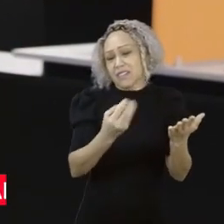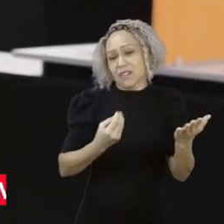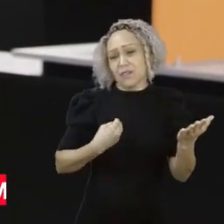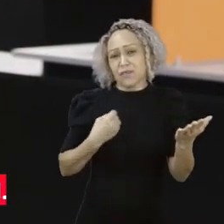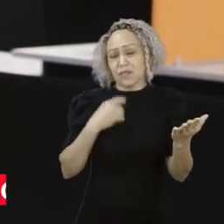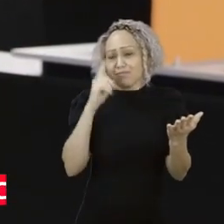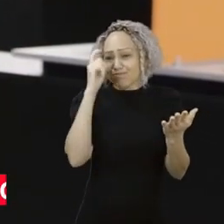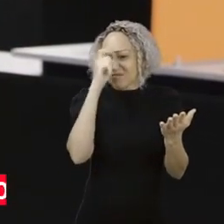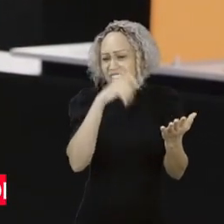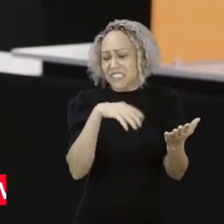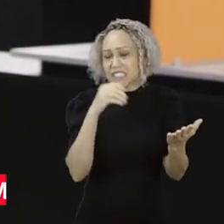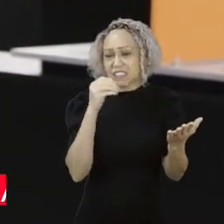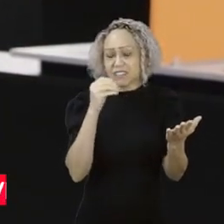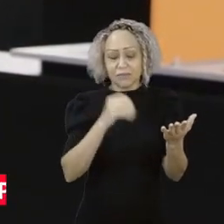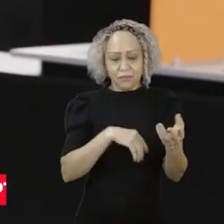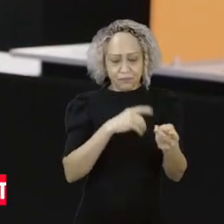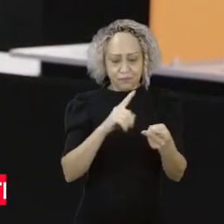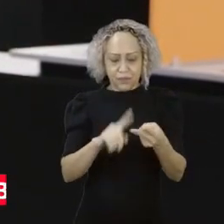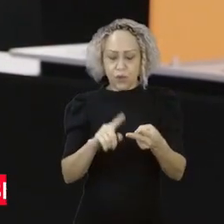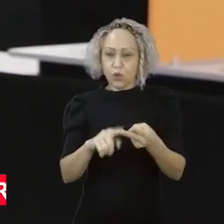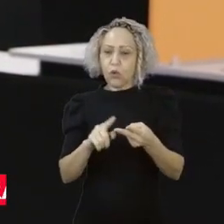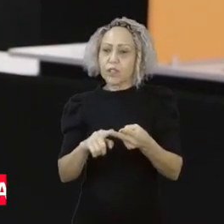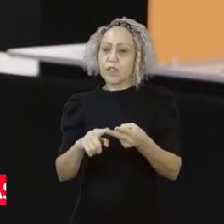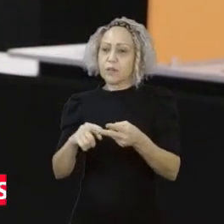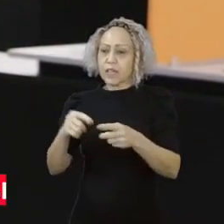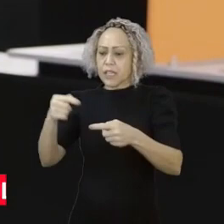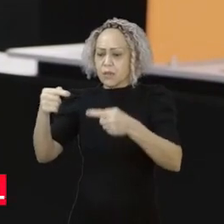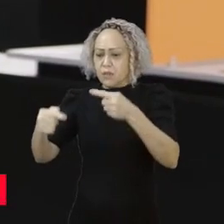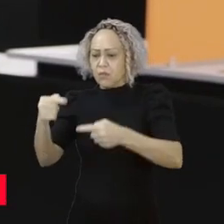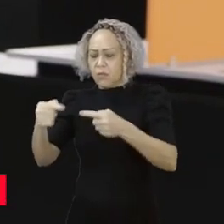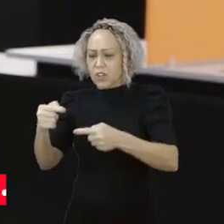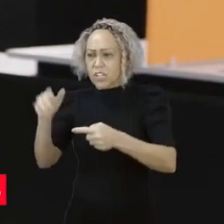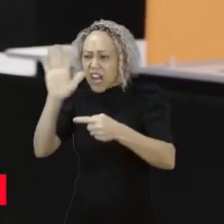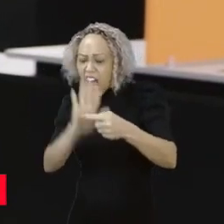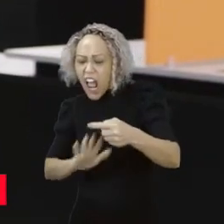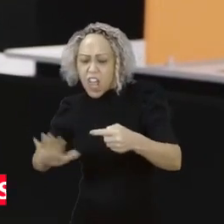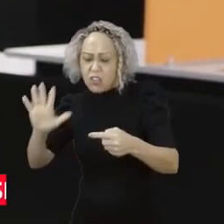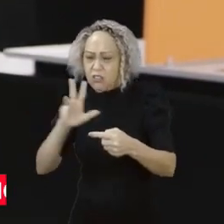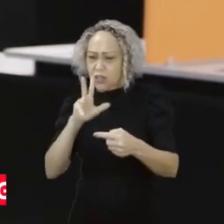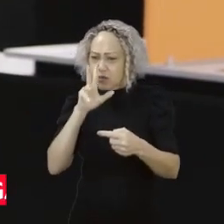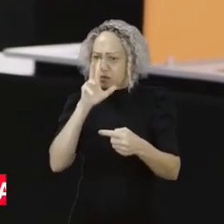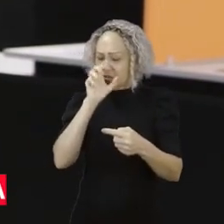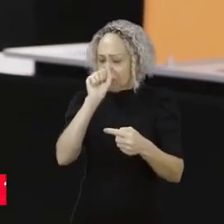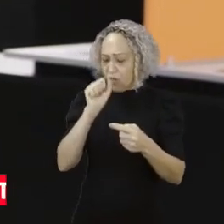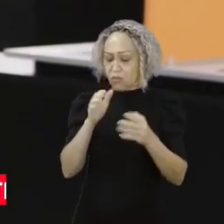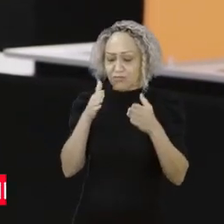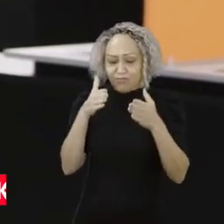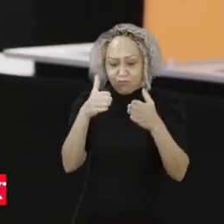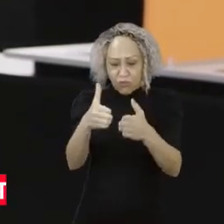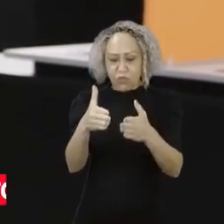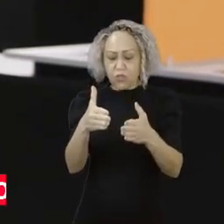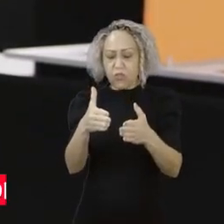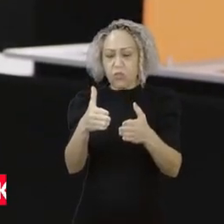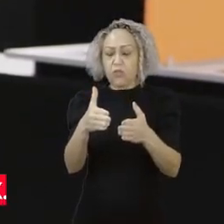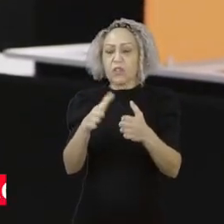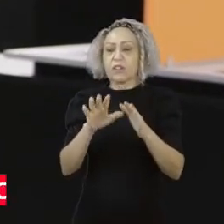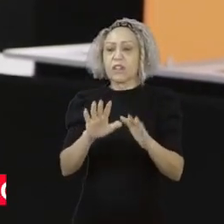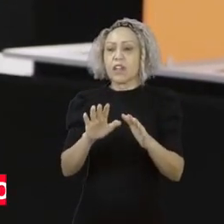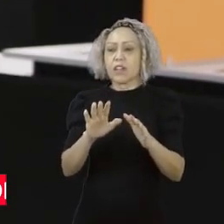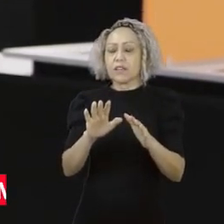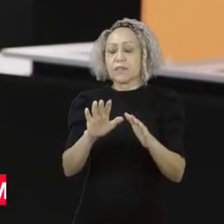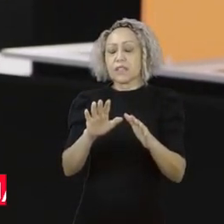implementação consistente de políticas nacionais, um plano, né, de cada país,